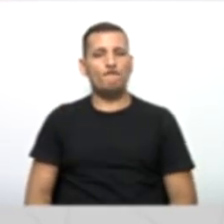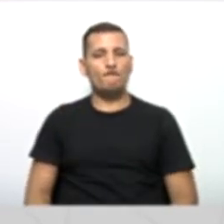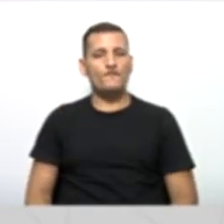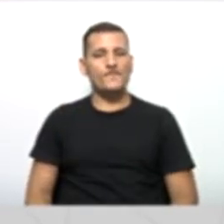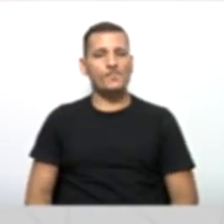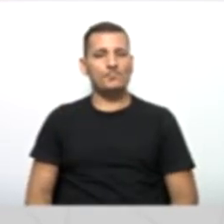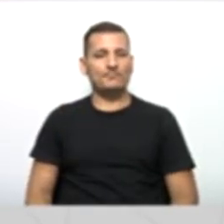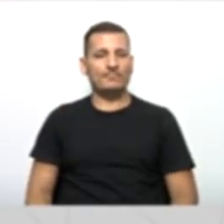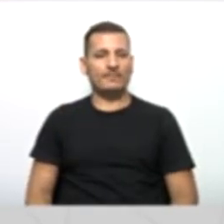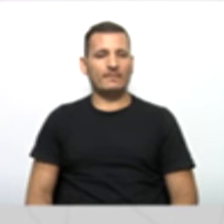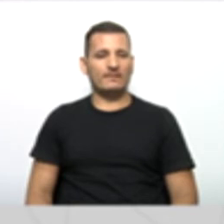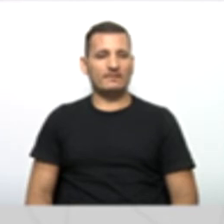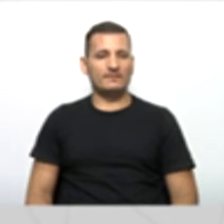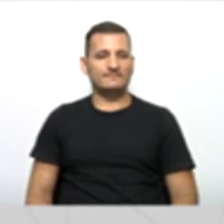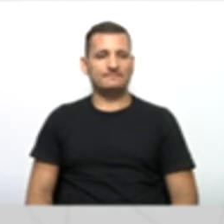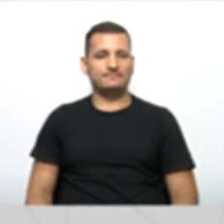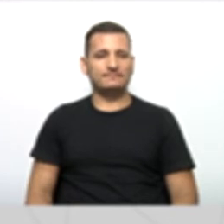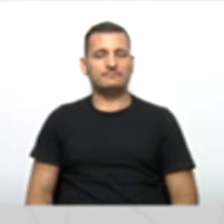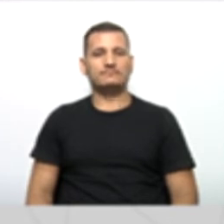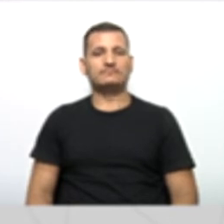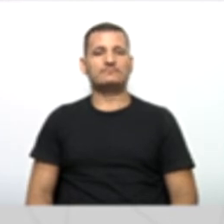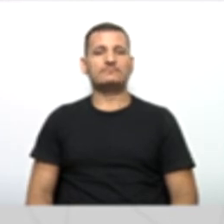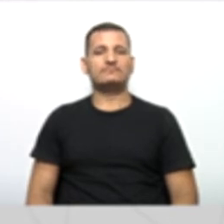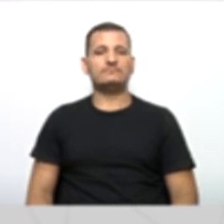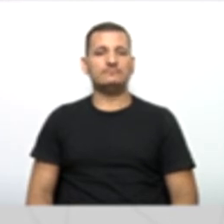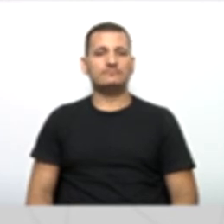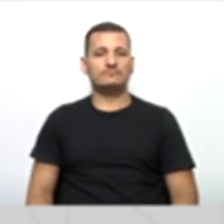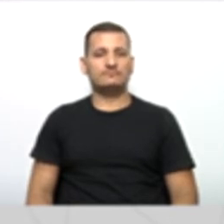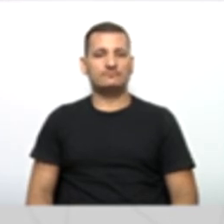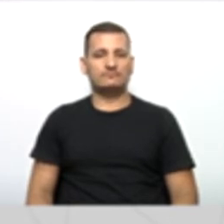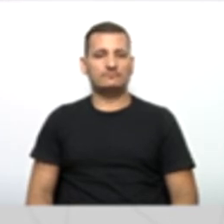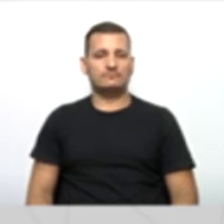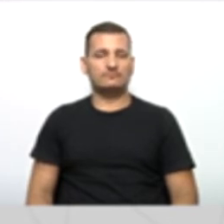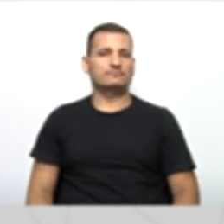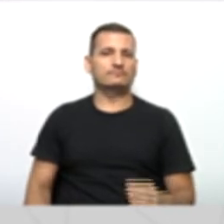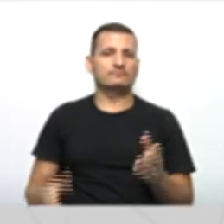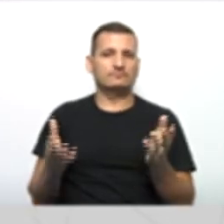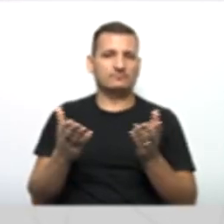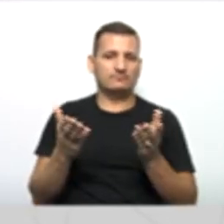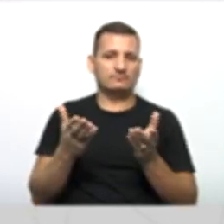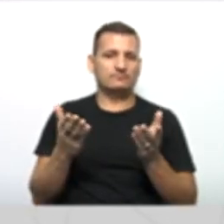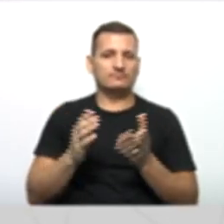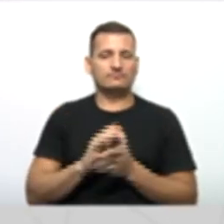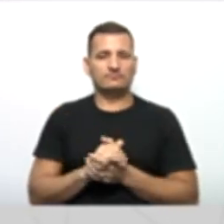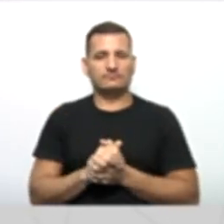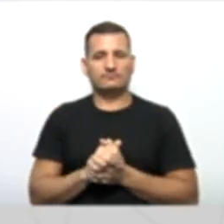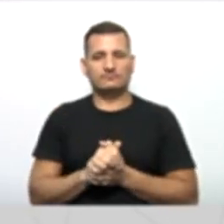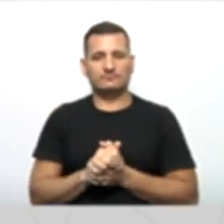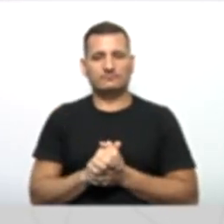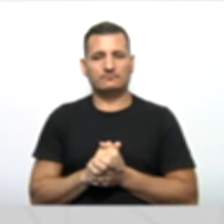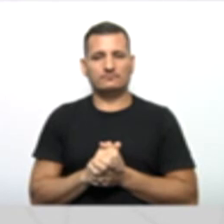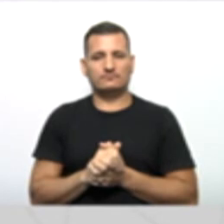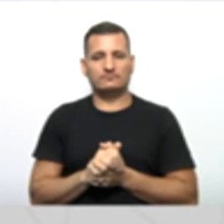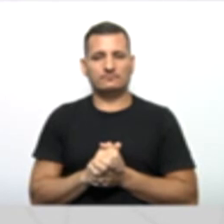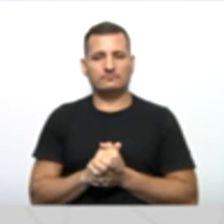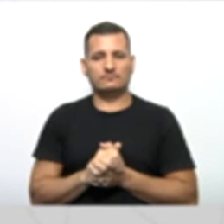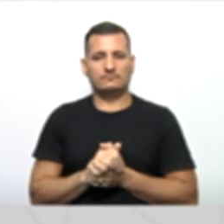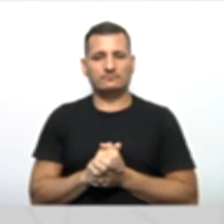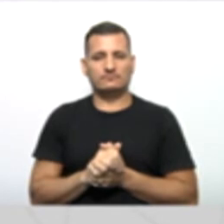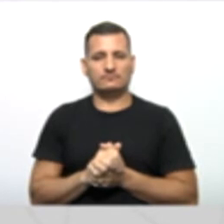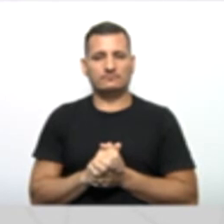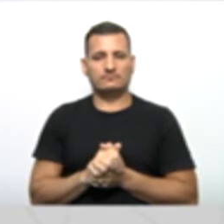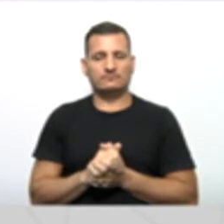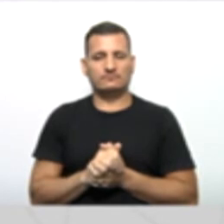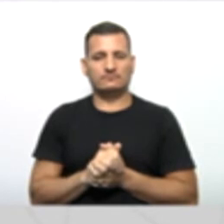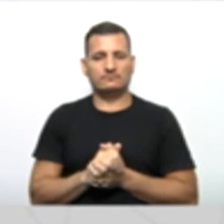certo vou voltar que retornar e agora eu vou criar uma nova tabela criou a